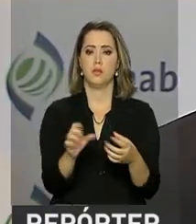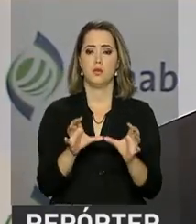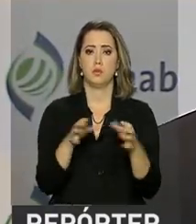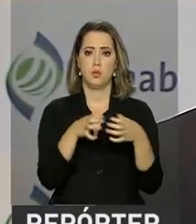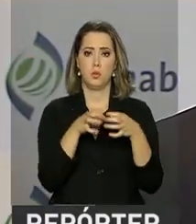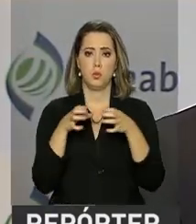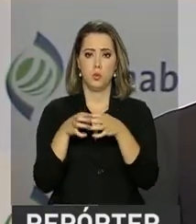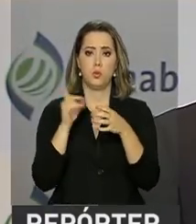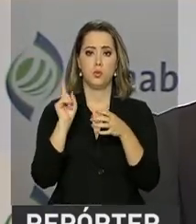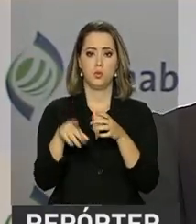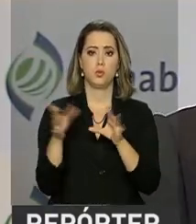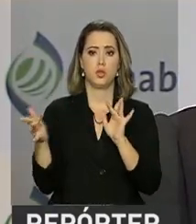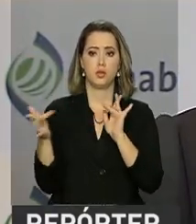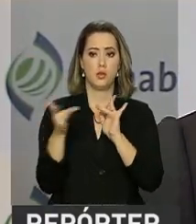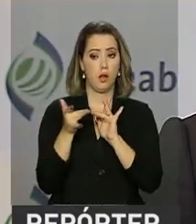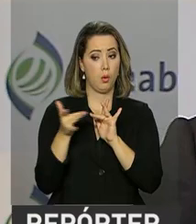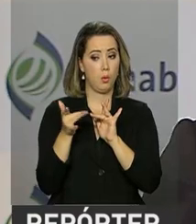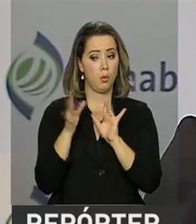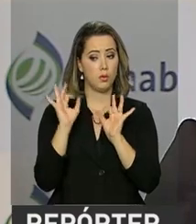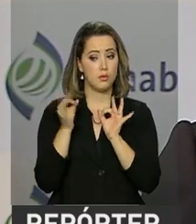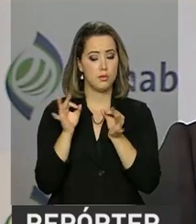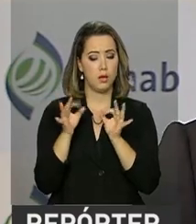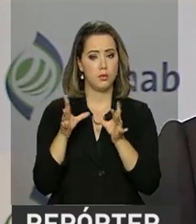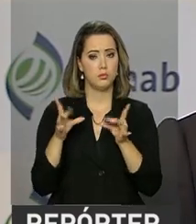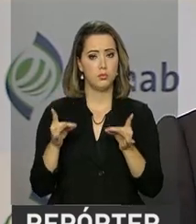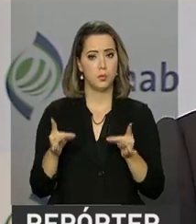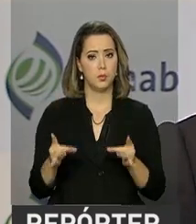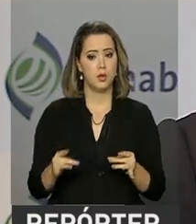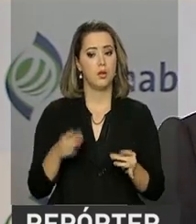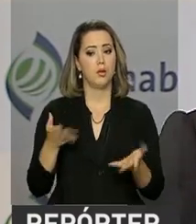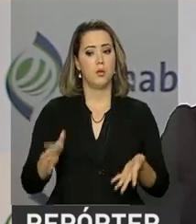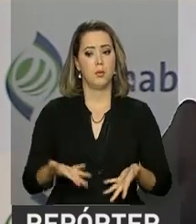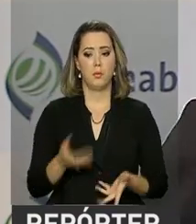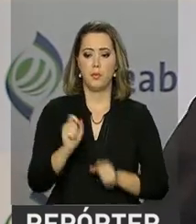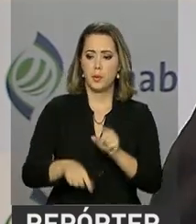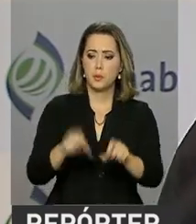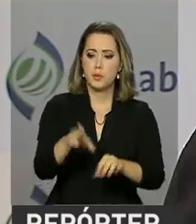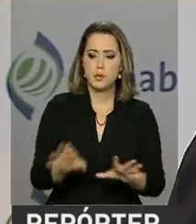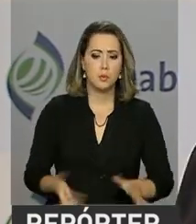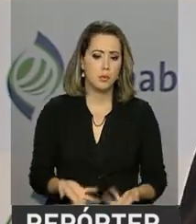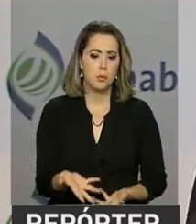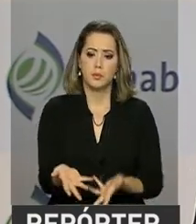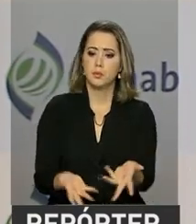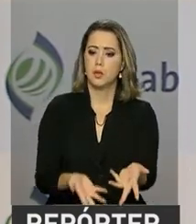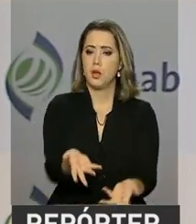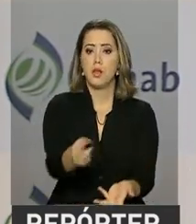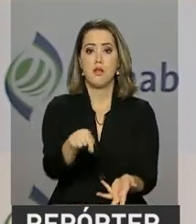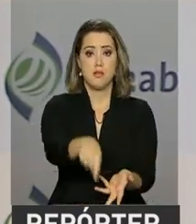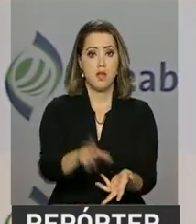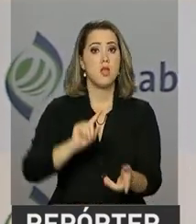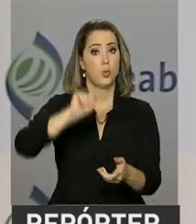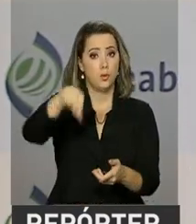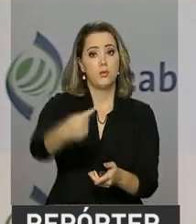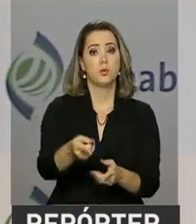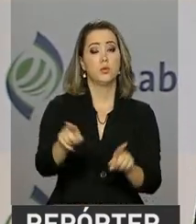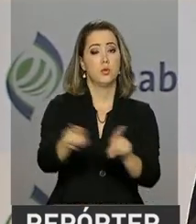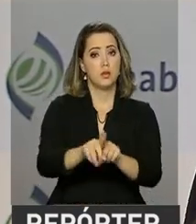setor está muito coeso no sentido de fazer a produção avançar e não tenha dúvida a próxima safra vai superar eh eh e